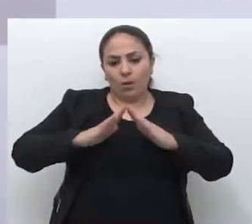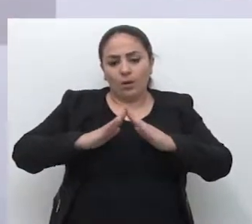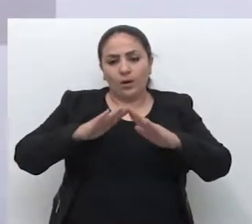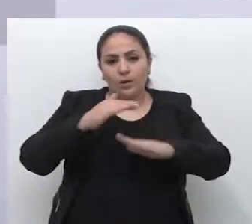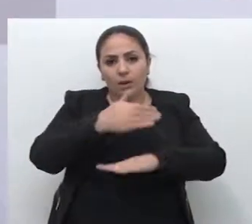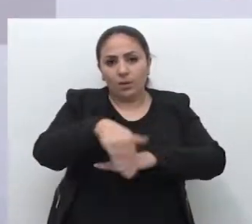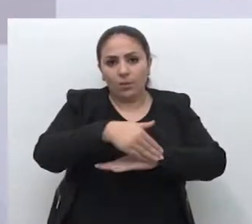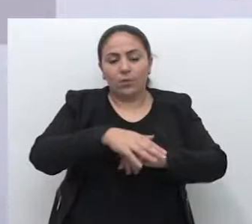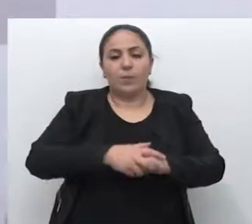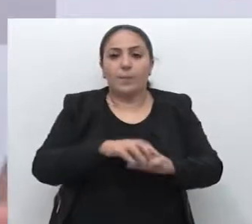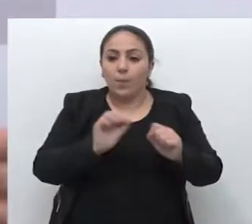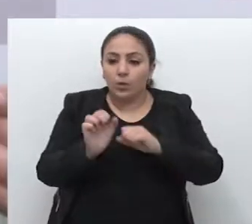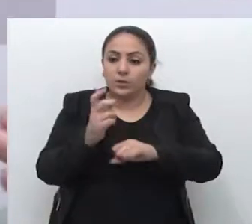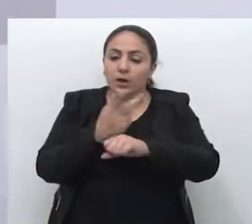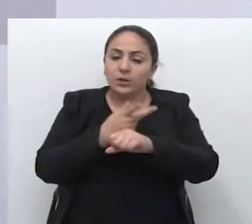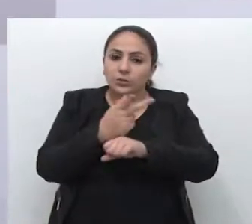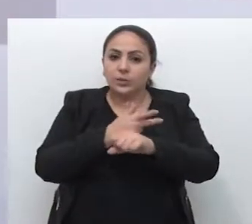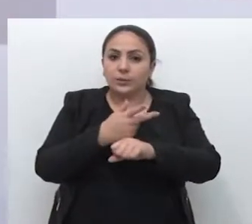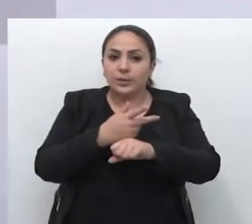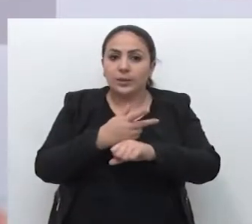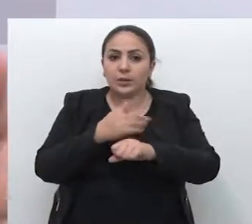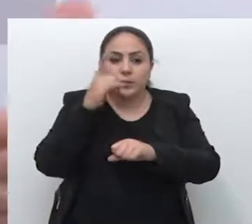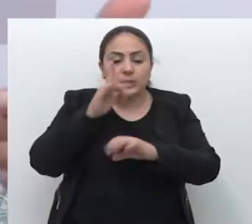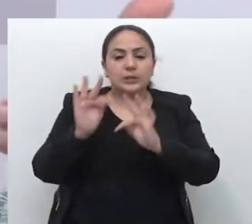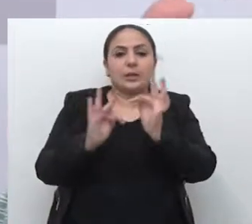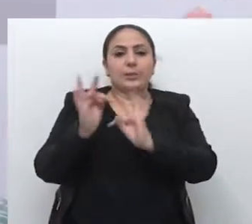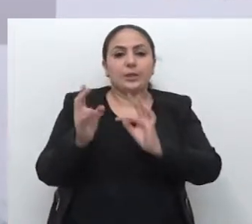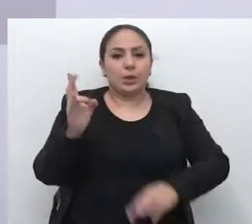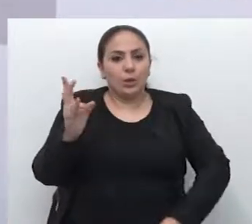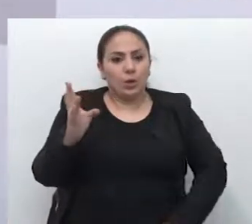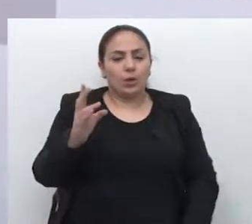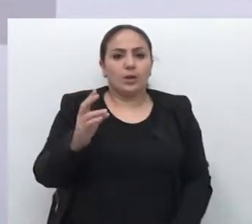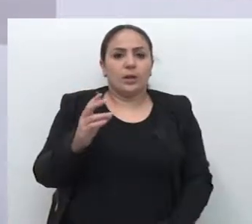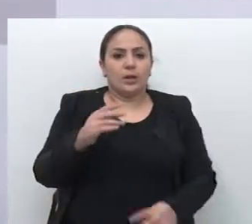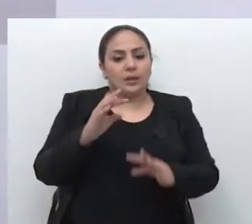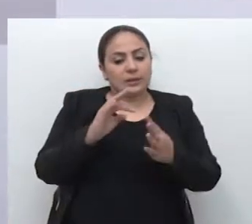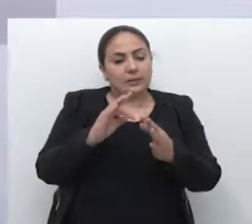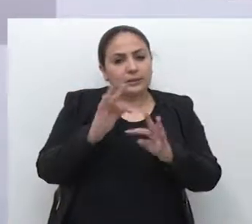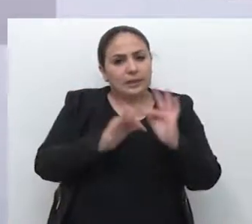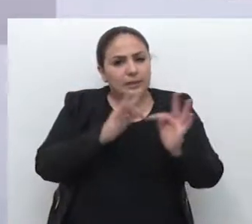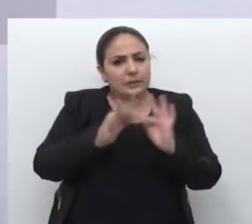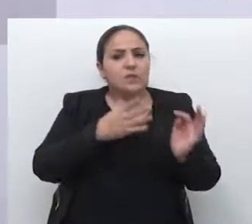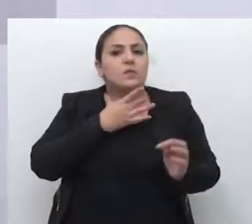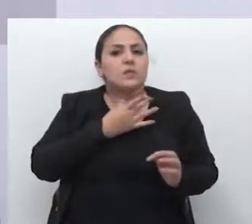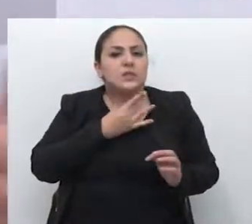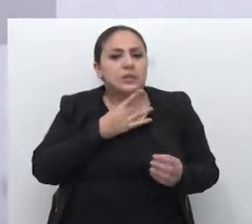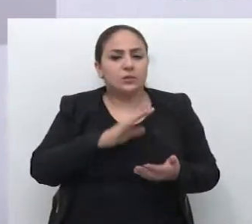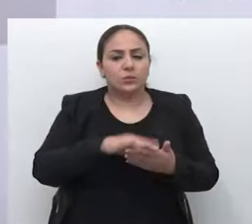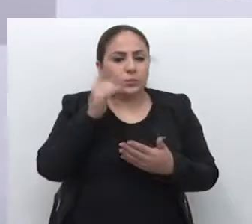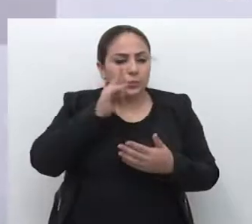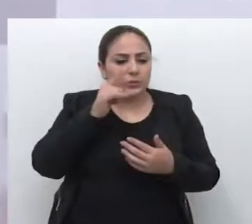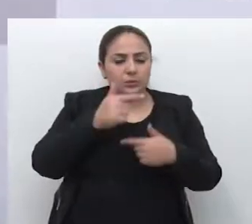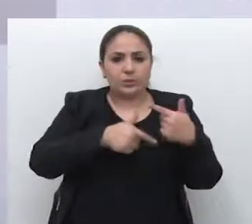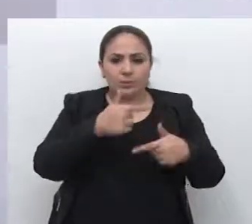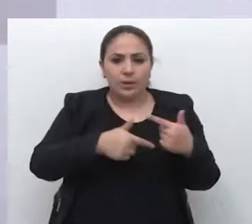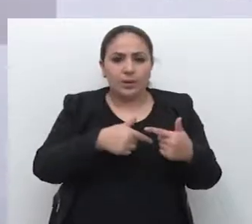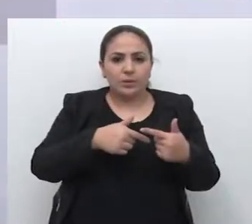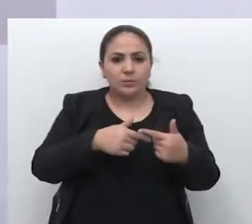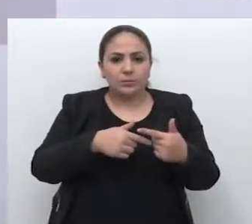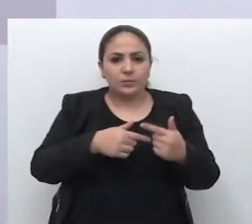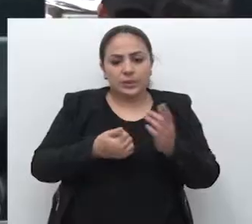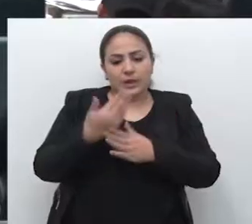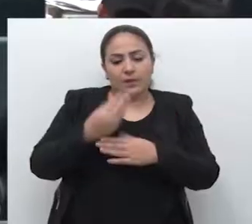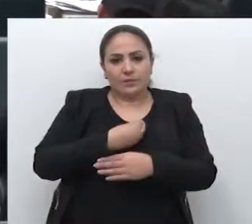pode buscar ajuda para tratar a drogadição, tratar a dependência química, arrumar um emprego e reconstruir a